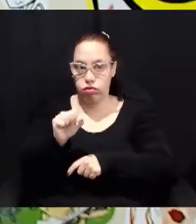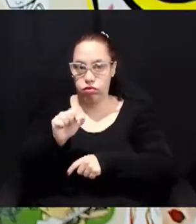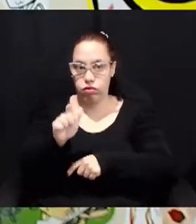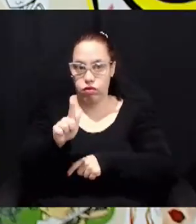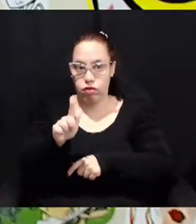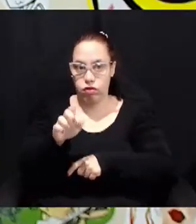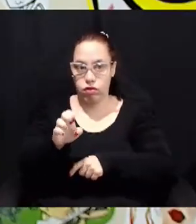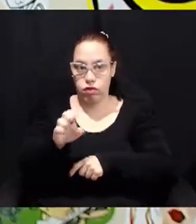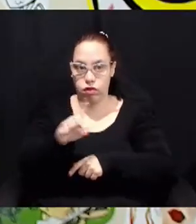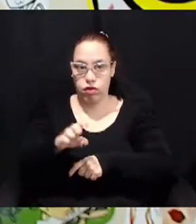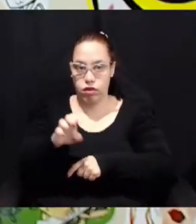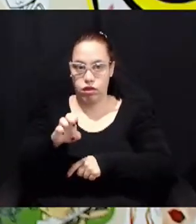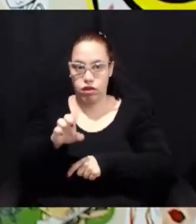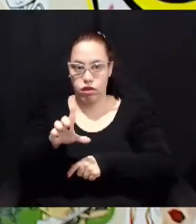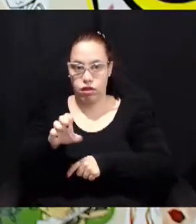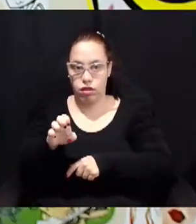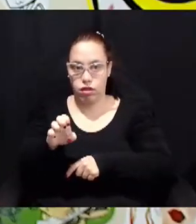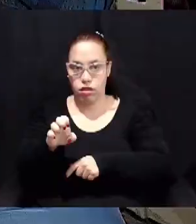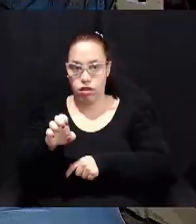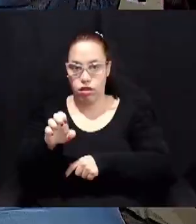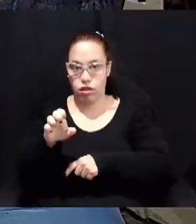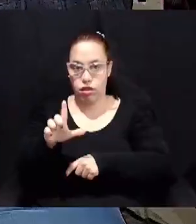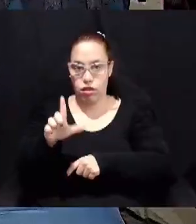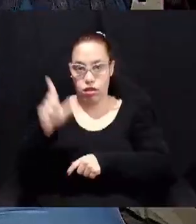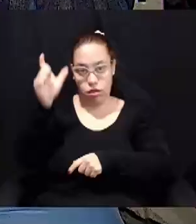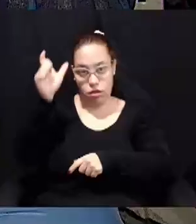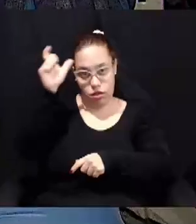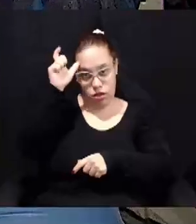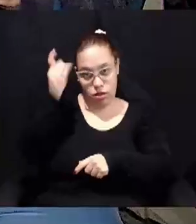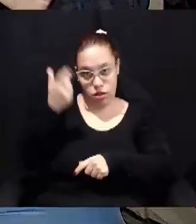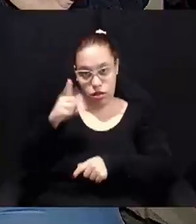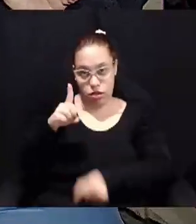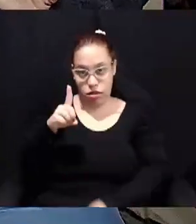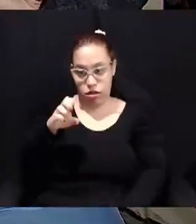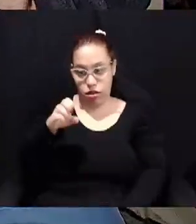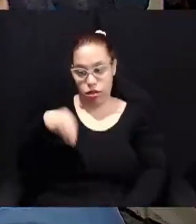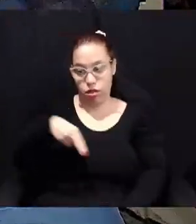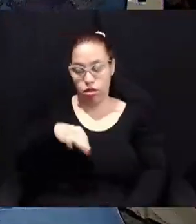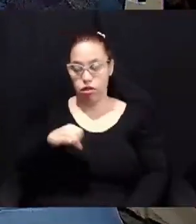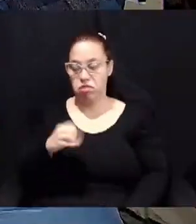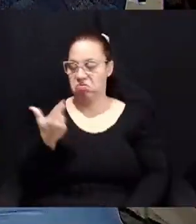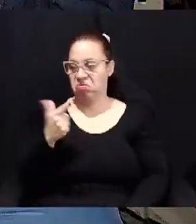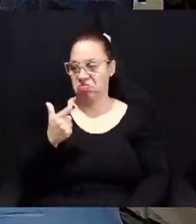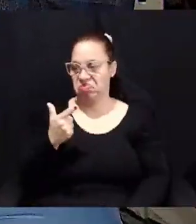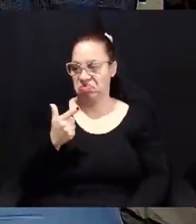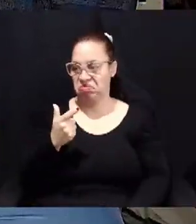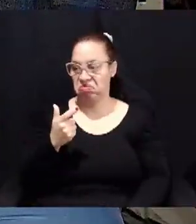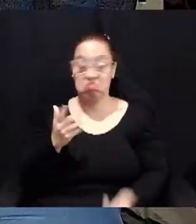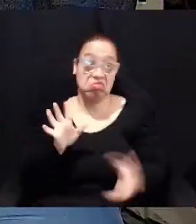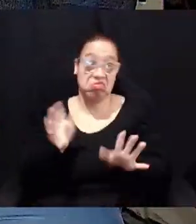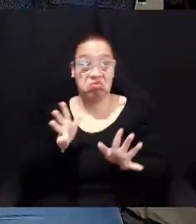Tupá me corrigiria falando que demônio não tem gênero, então é demônio, mas tudo bem, fica a licença poética.